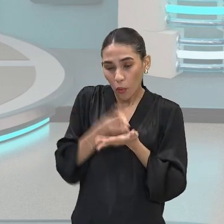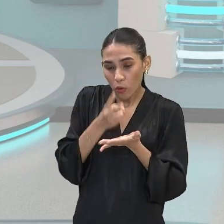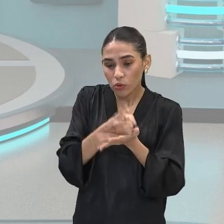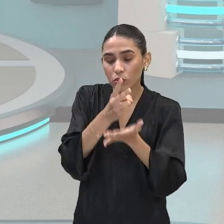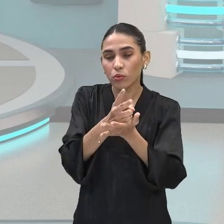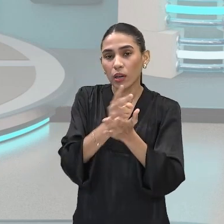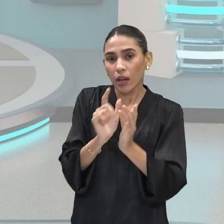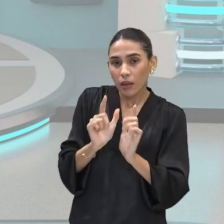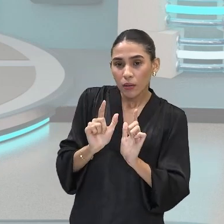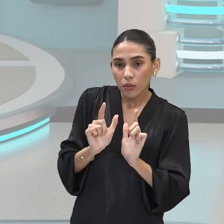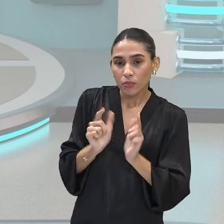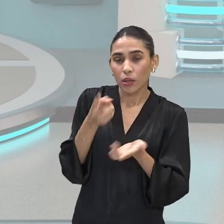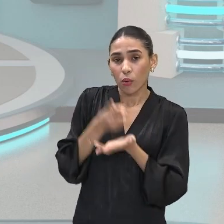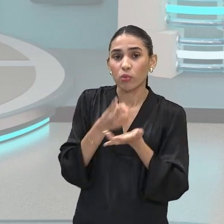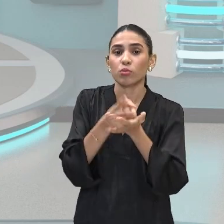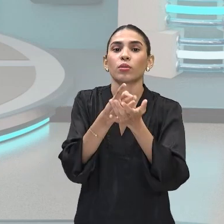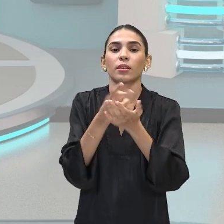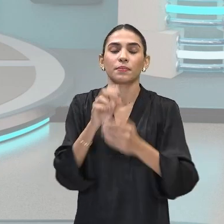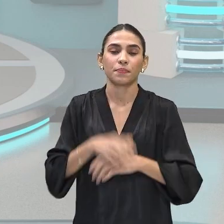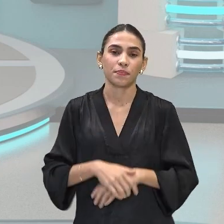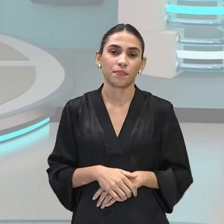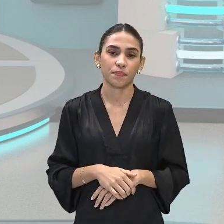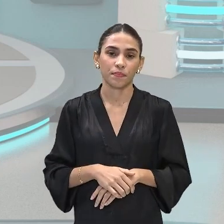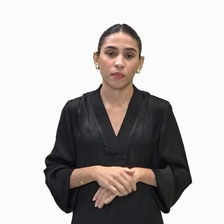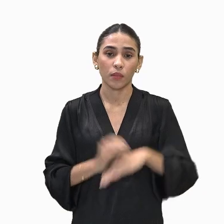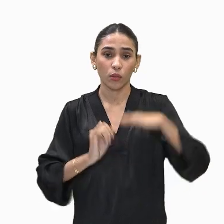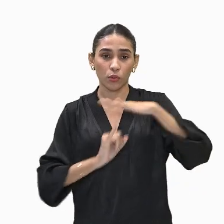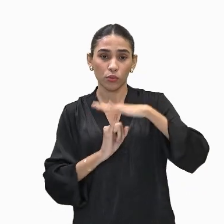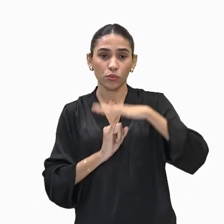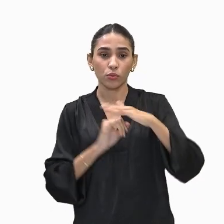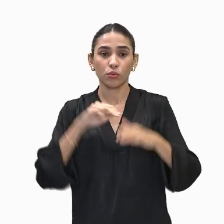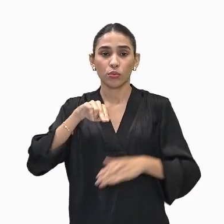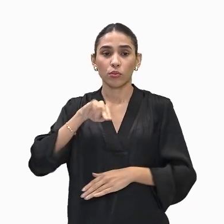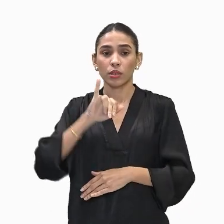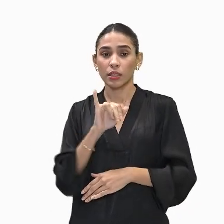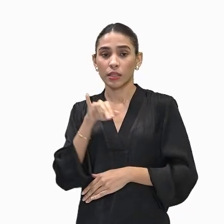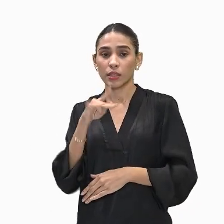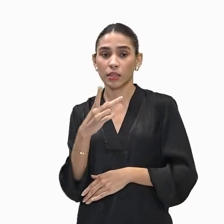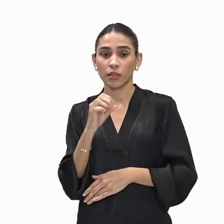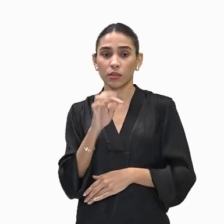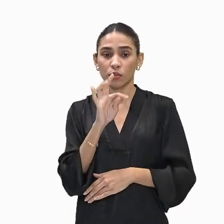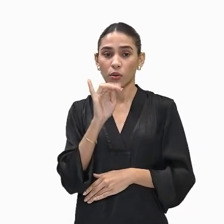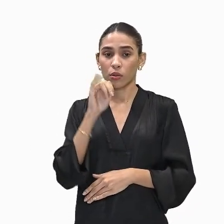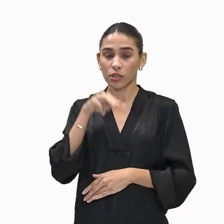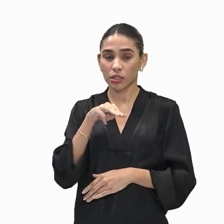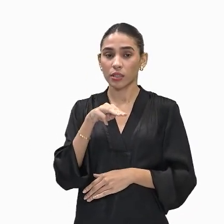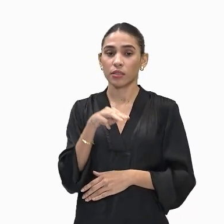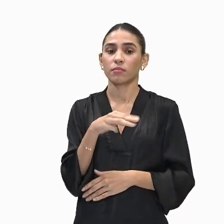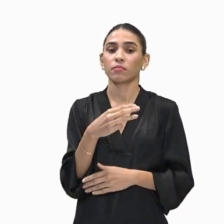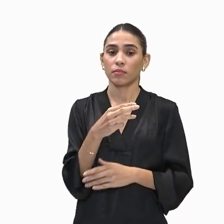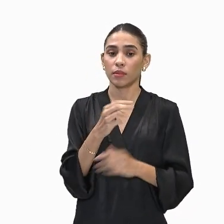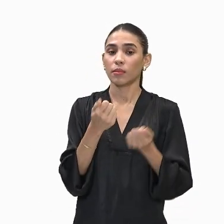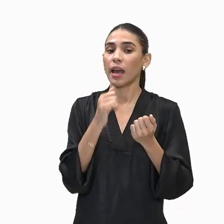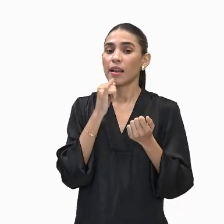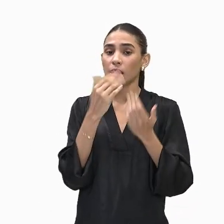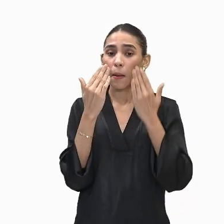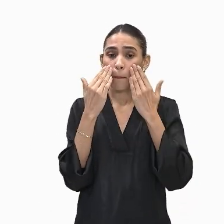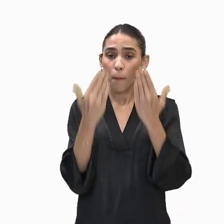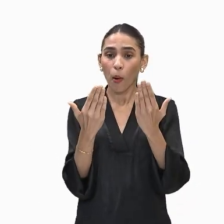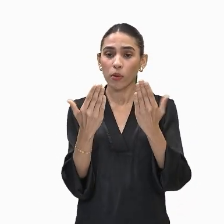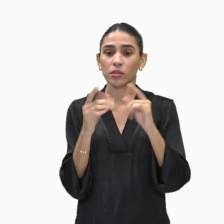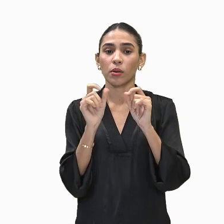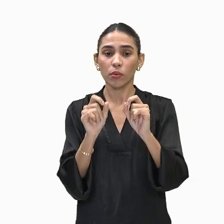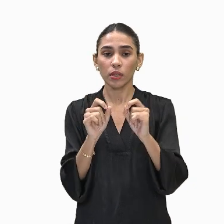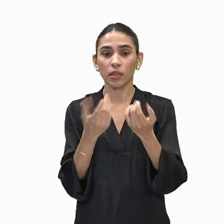se mantendo, certo? O Instituto Inhotim, ele exibe de maneira permanente um acervo de